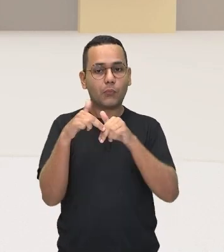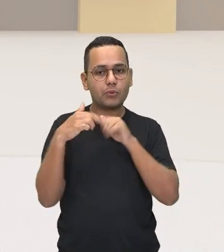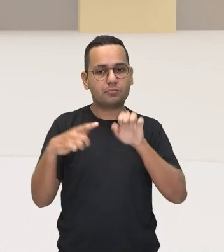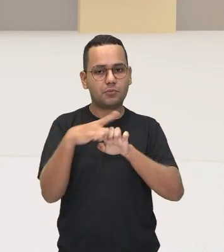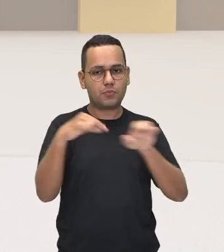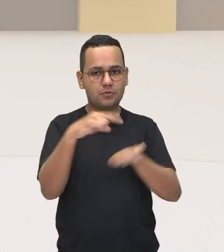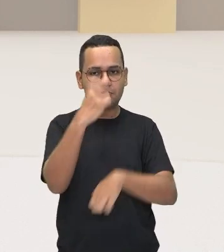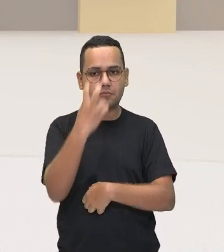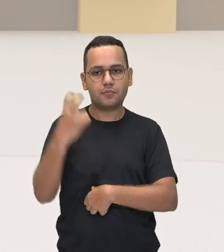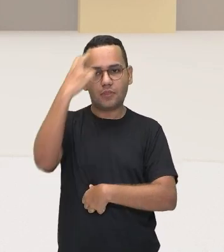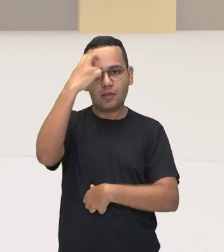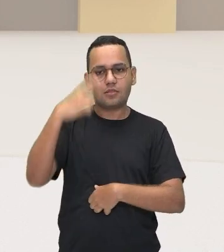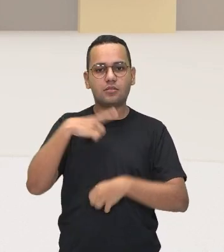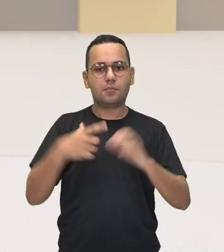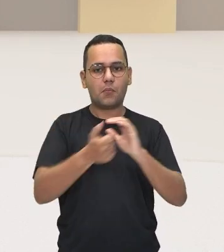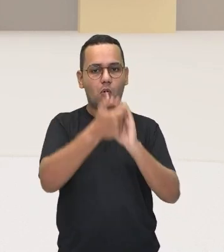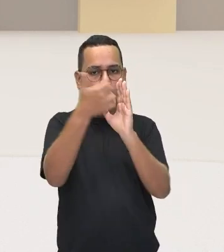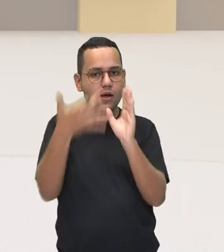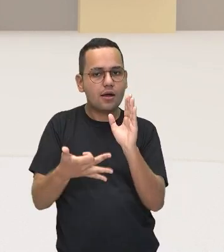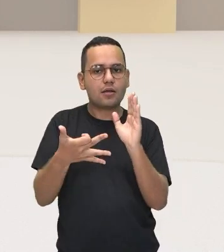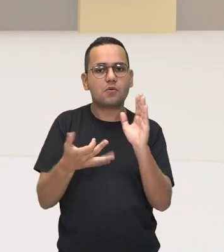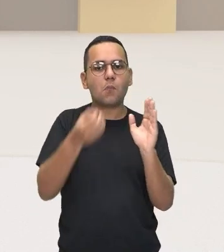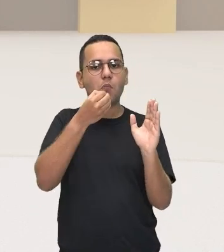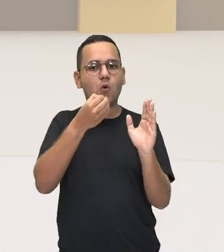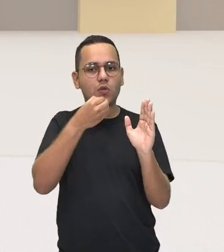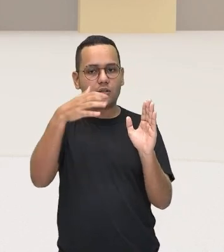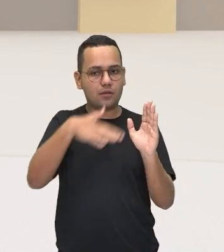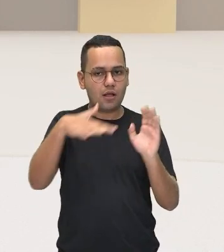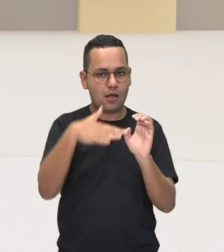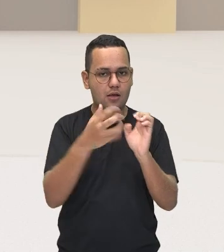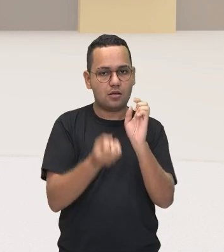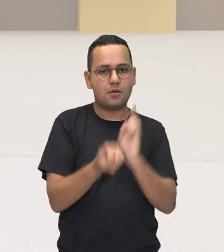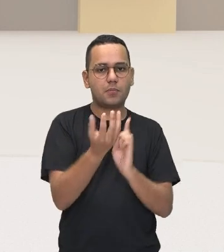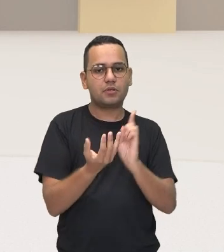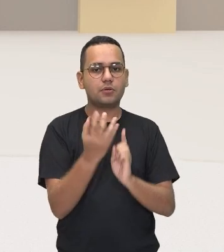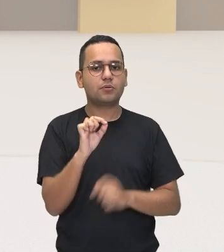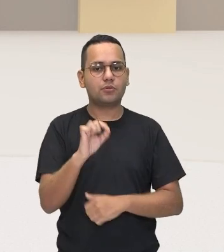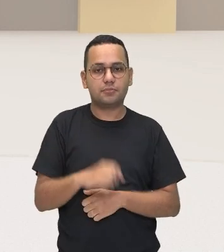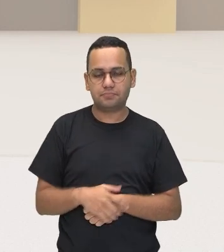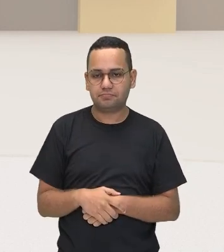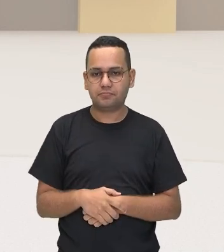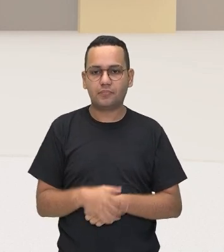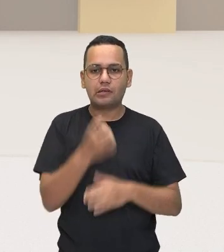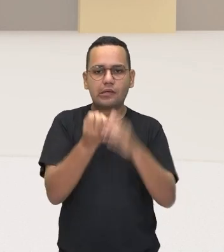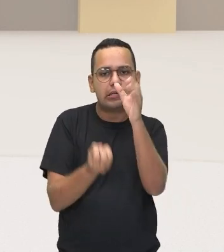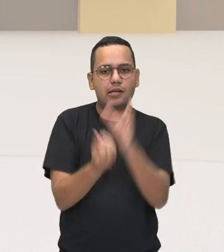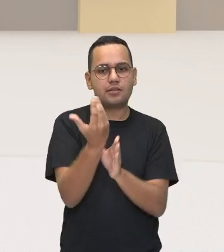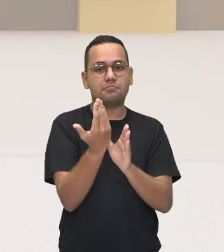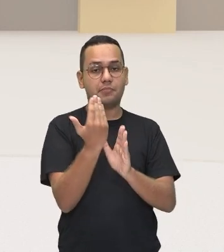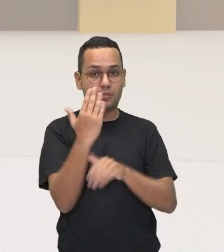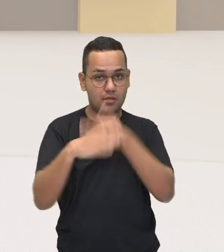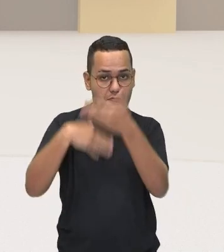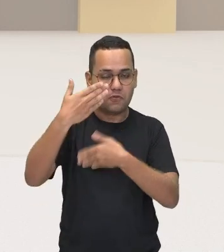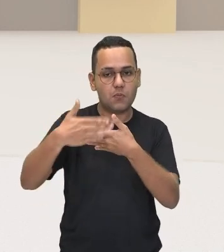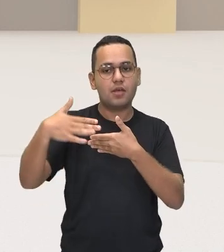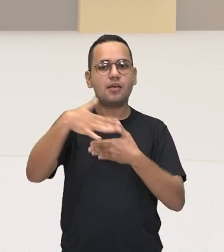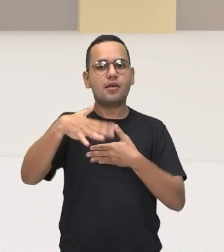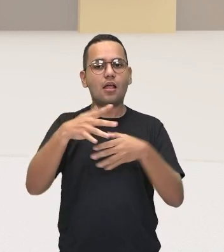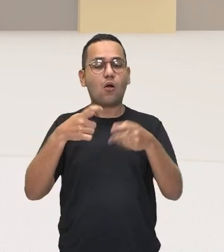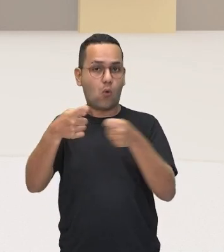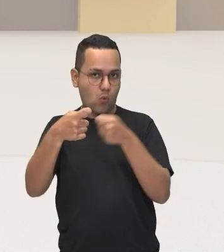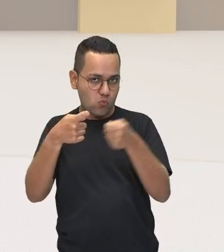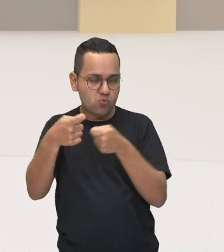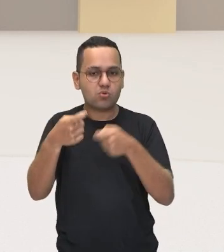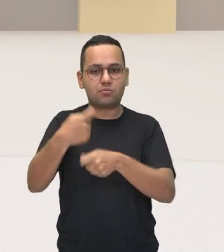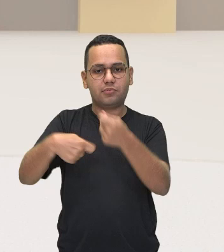partir da abordagem empreendedora, que se concentra na criação, desenvolvimento e gestão de negócios